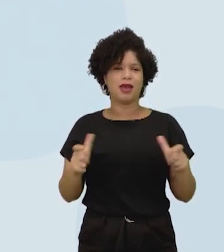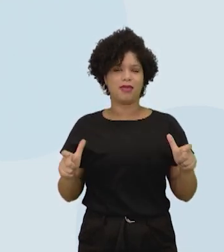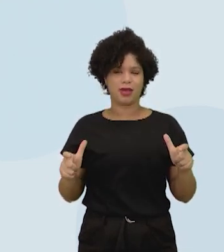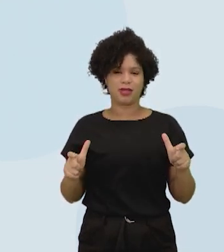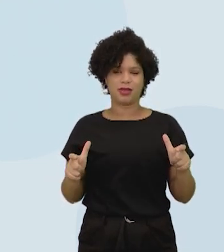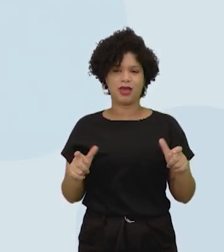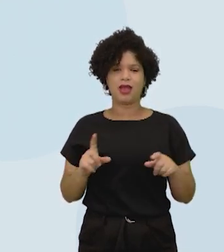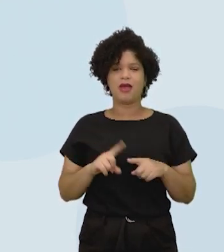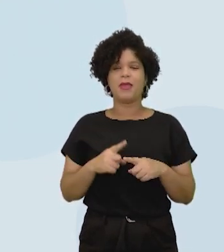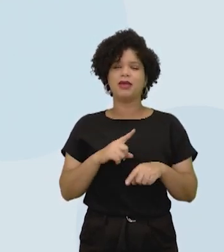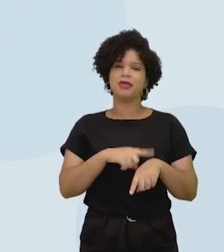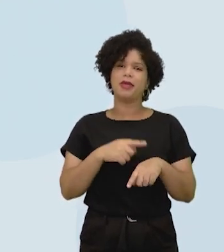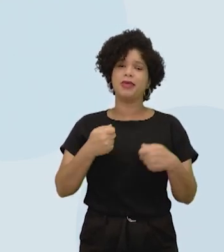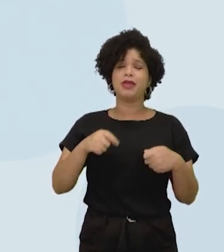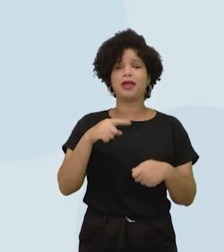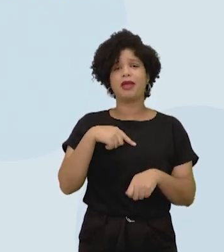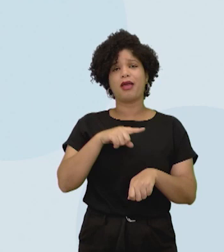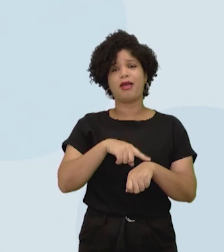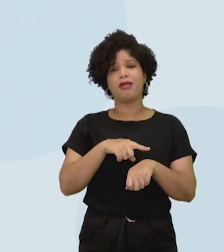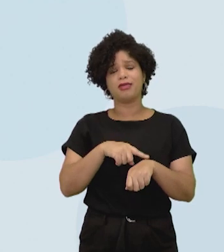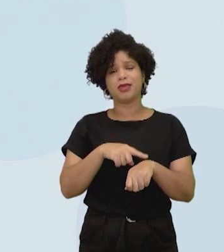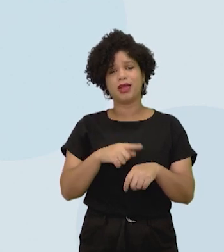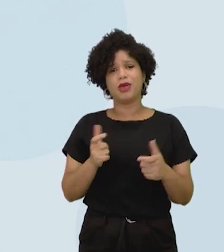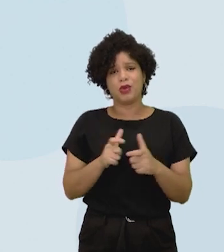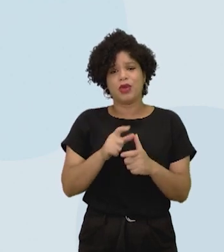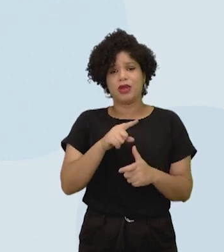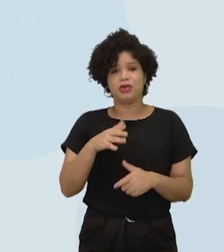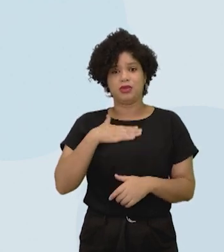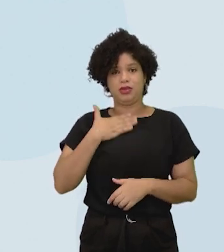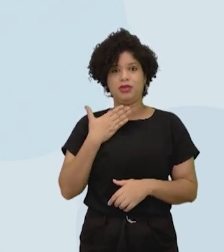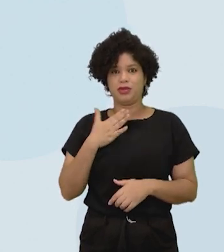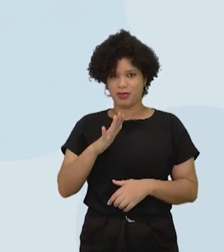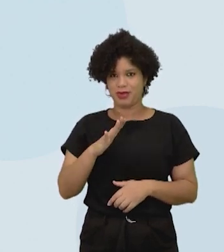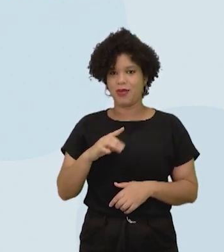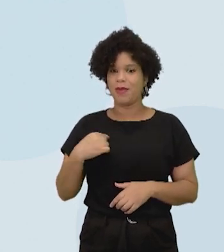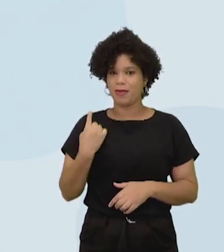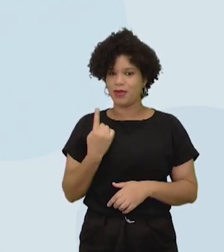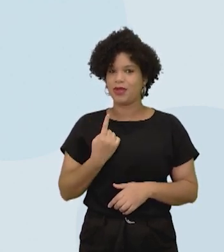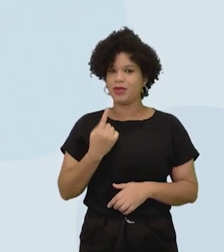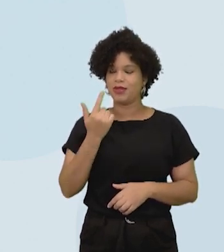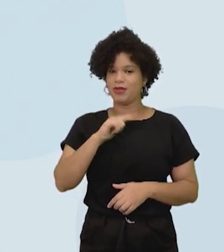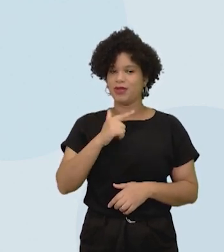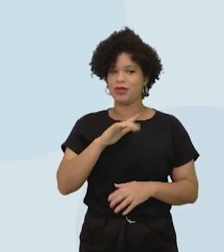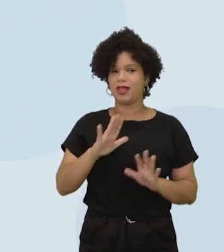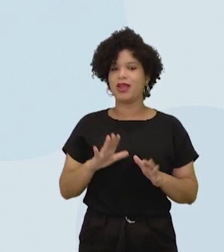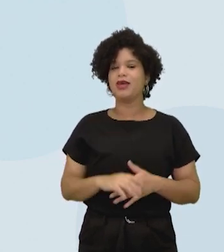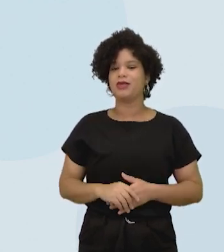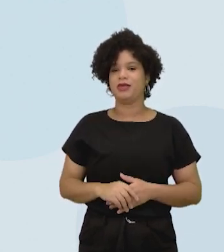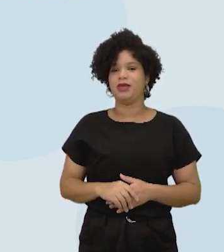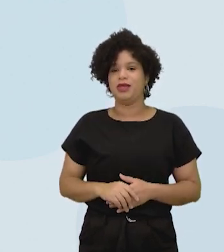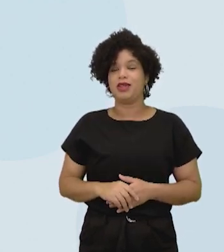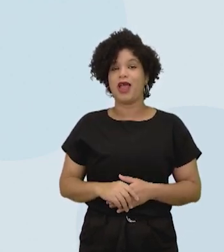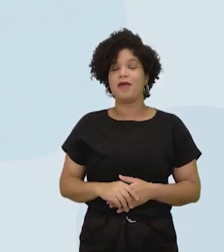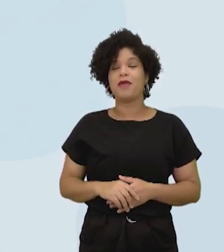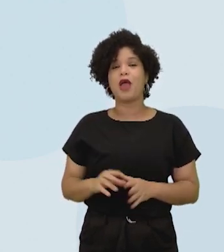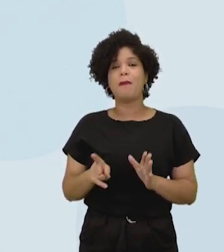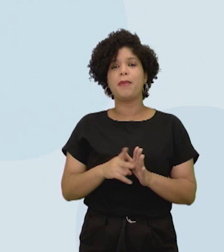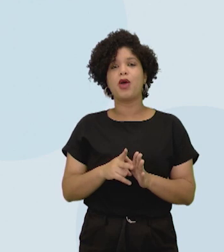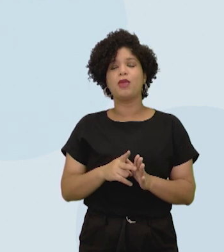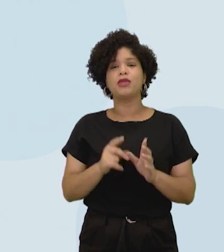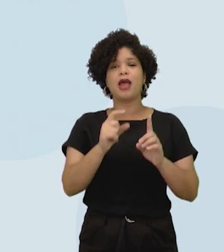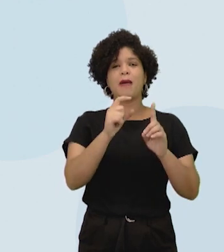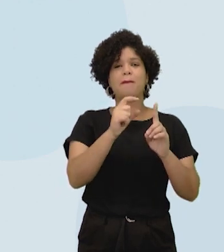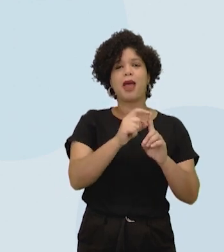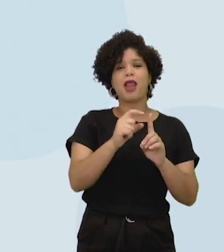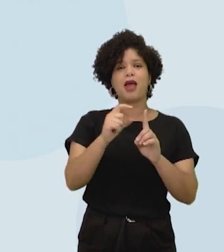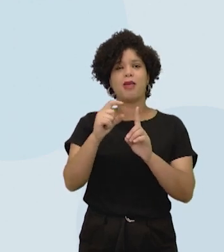gramática ela demanda tempo, né? E a nossa aula é curtinha, então os professores ficam meio assustados. Mas vamos conseguir, viu? Os efeitos de sentidos obtidos pelo